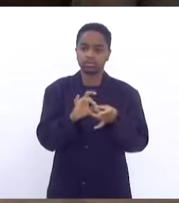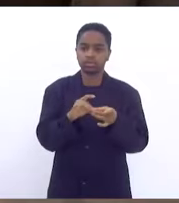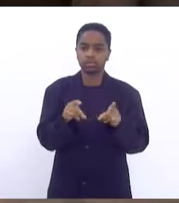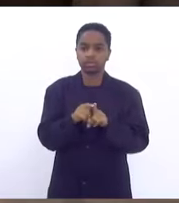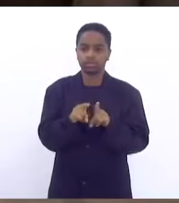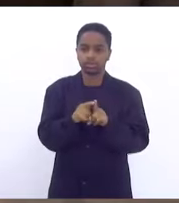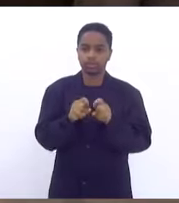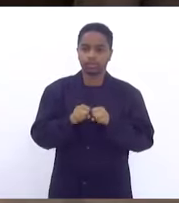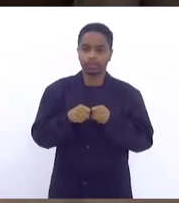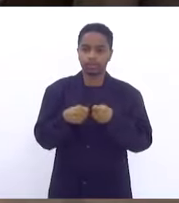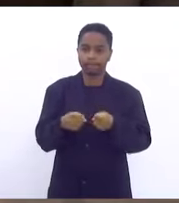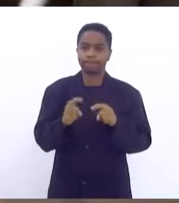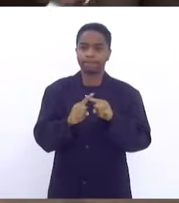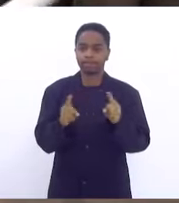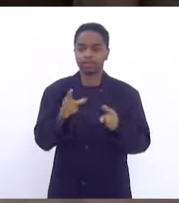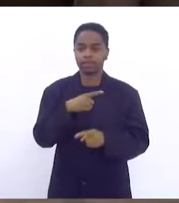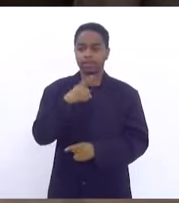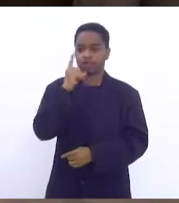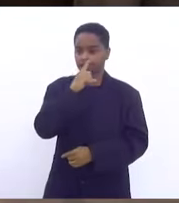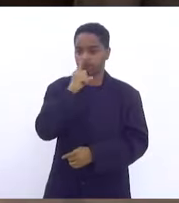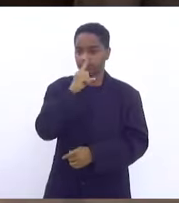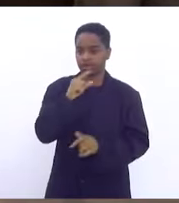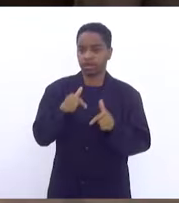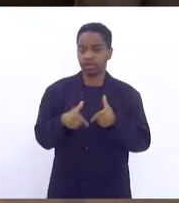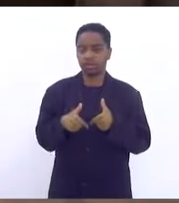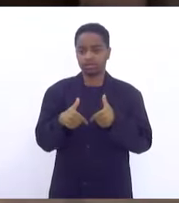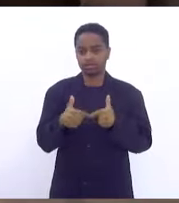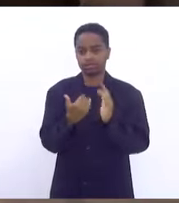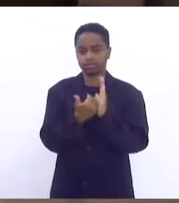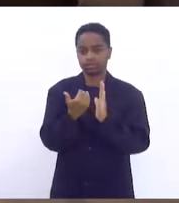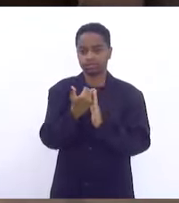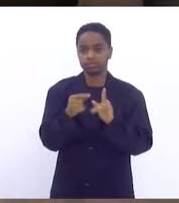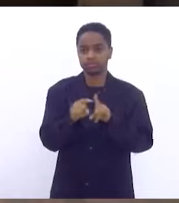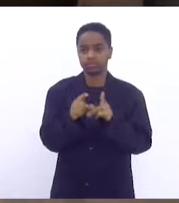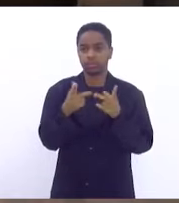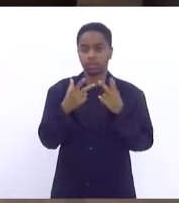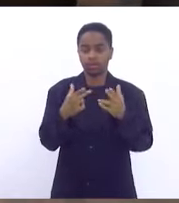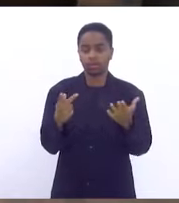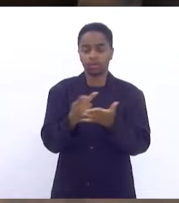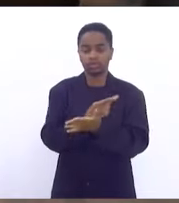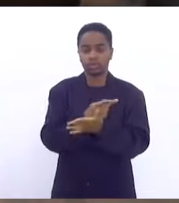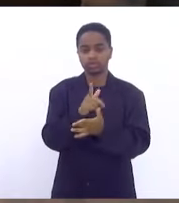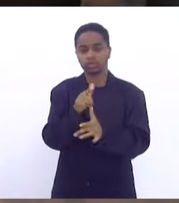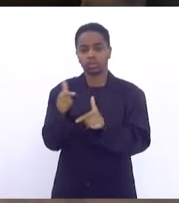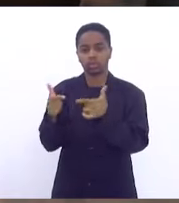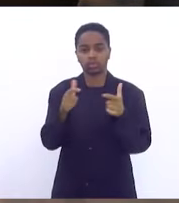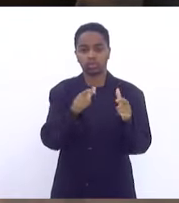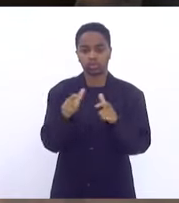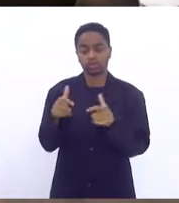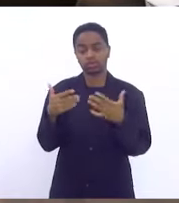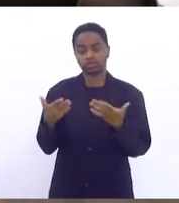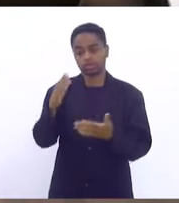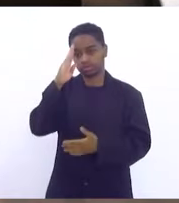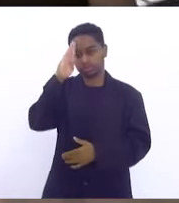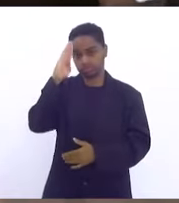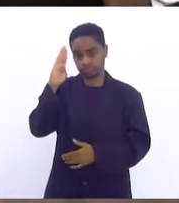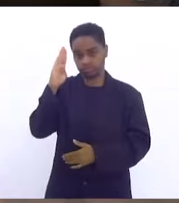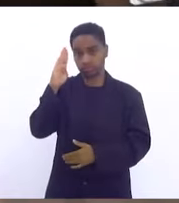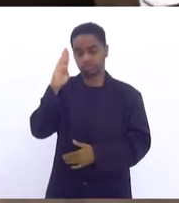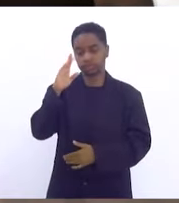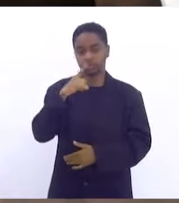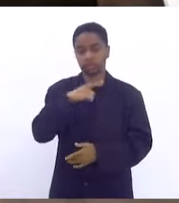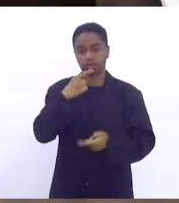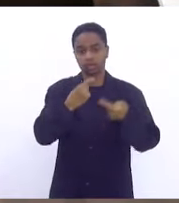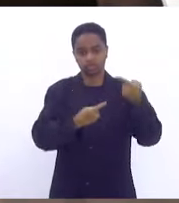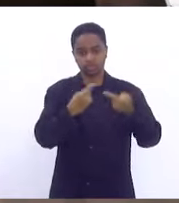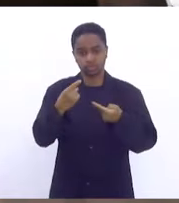isso. Há um déficit operacional muito grande, assim como acontece em todas as forças. Então é fundamental que discussões